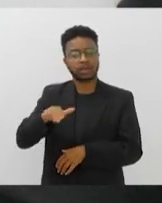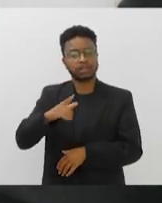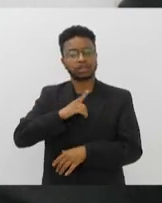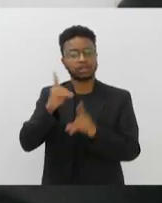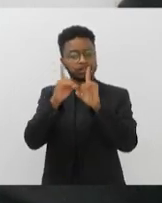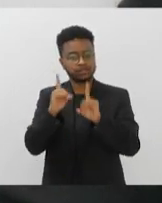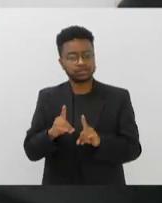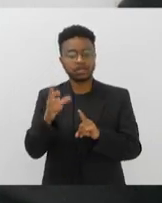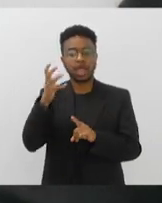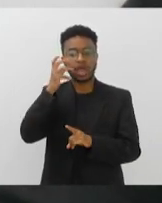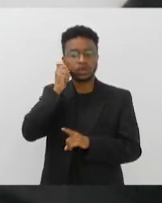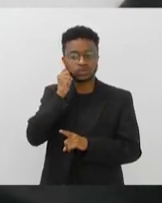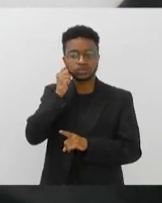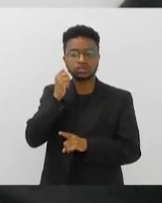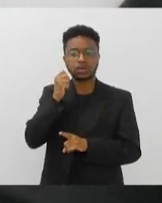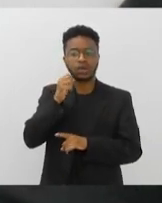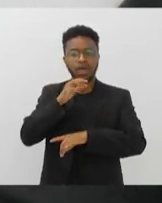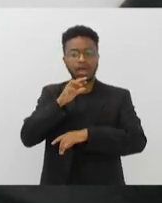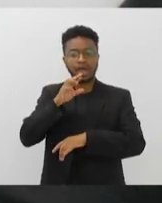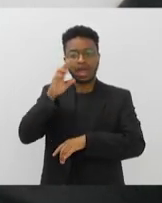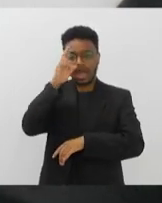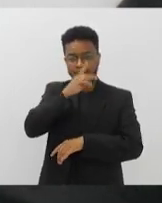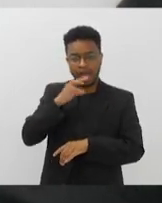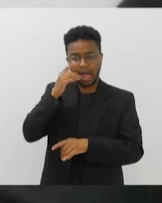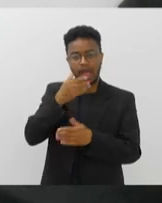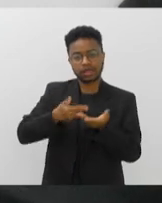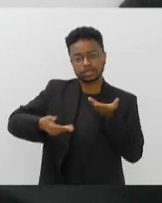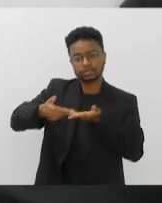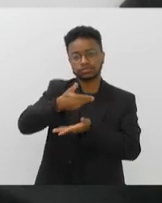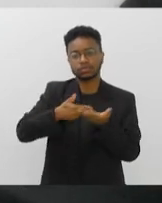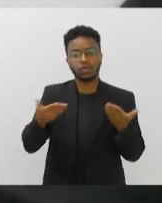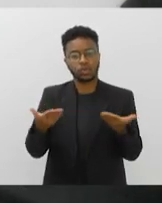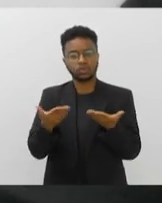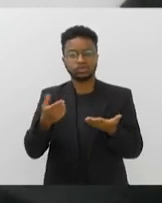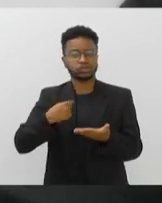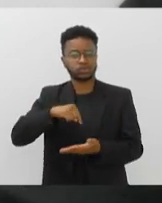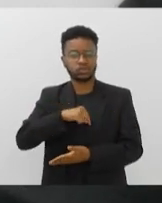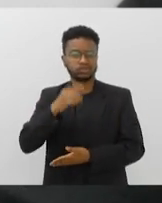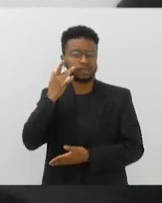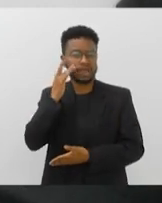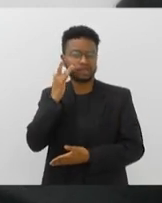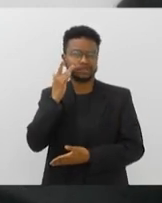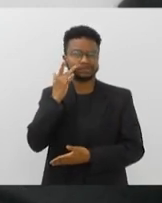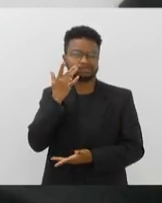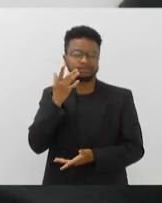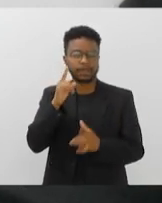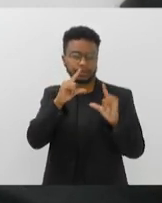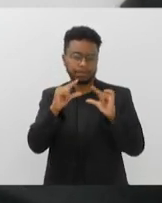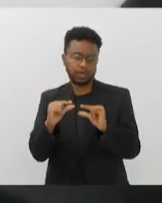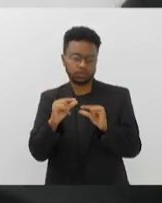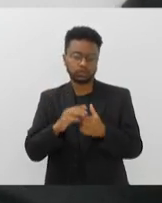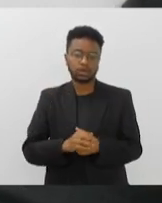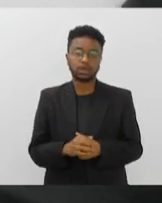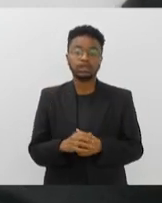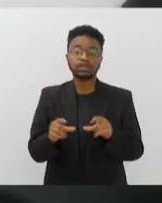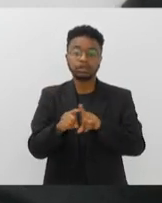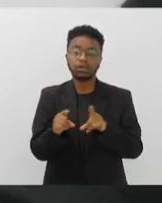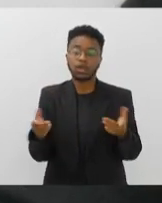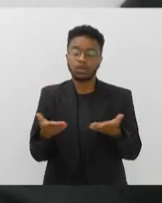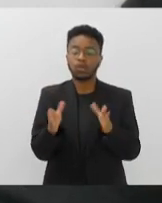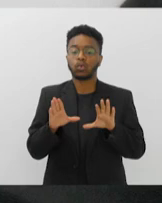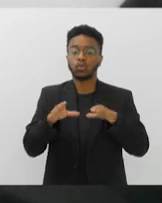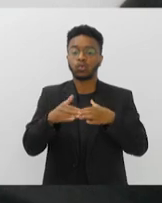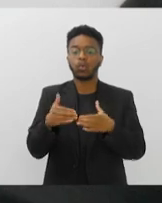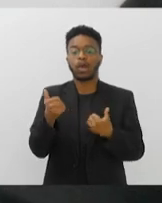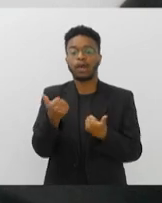interraciais que hoje a gente nem já considera isso como uma adoção necessária os grupos de apoio a adoção estimulam